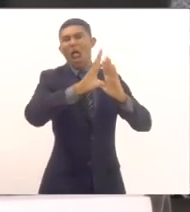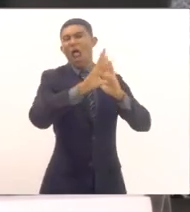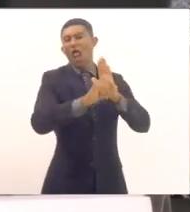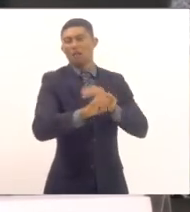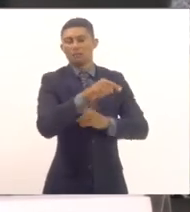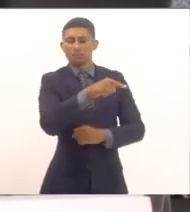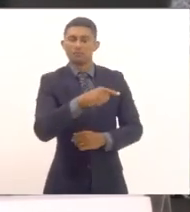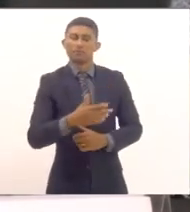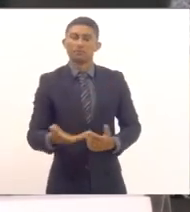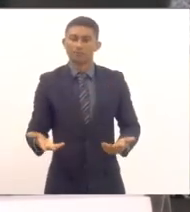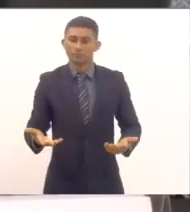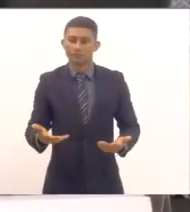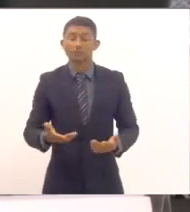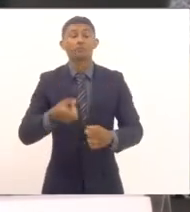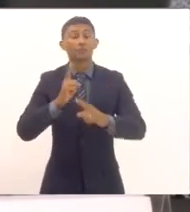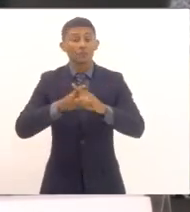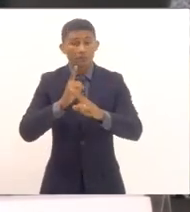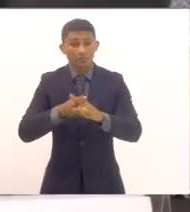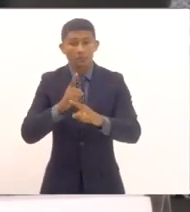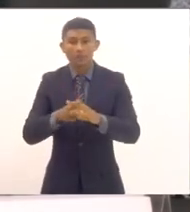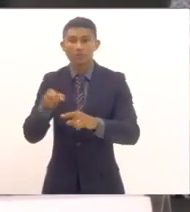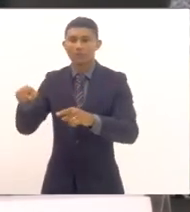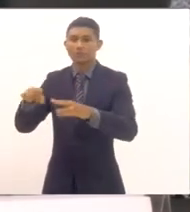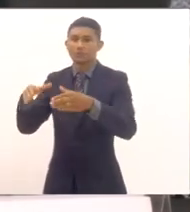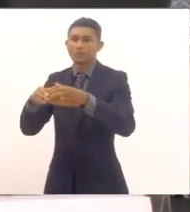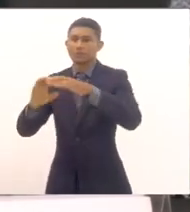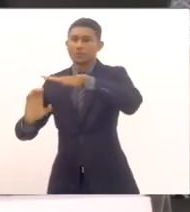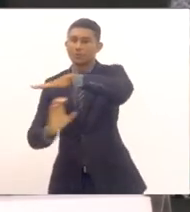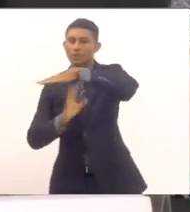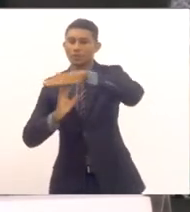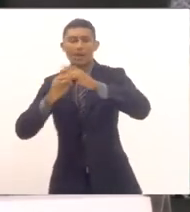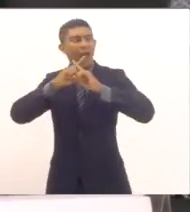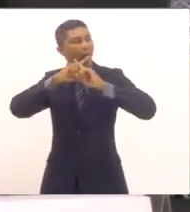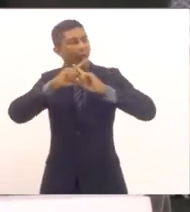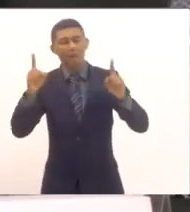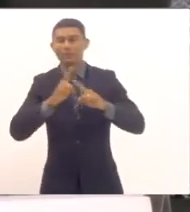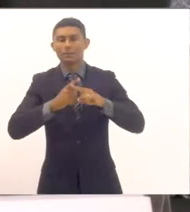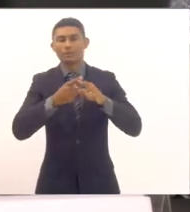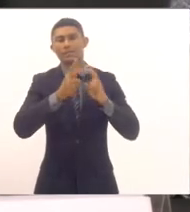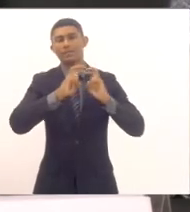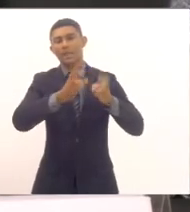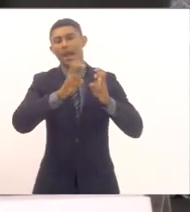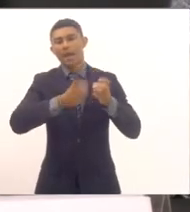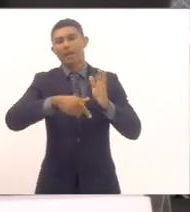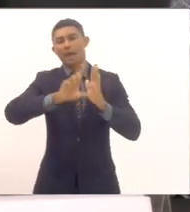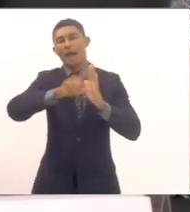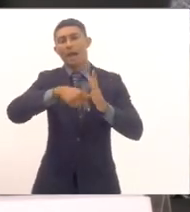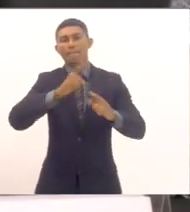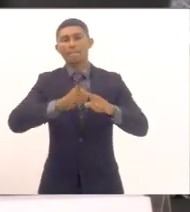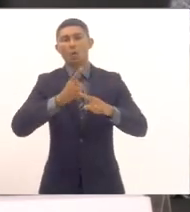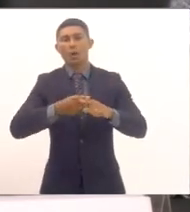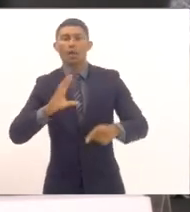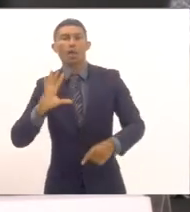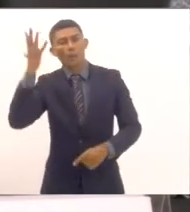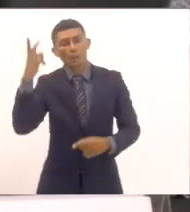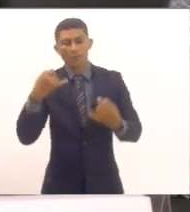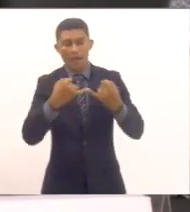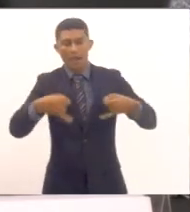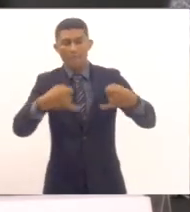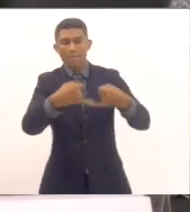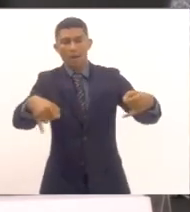constante reclamação da SuperVia o trem tá atrasado O trem parou É porque roubaram os fios e cabos